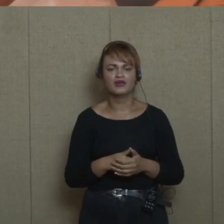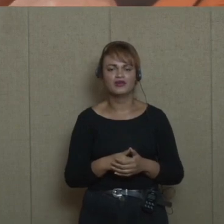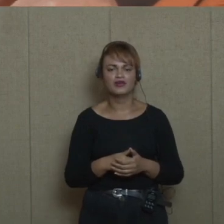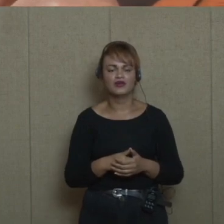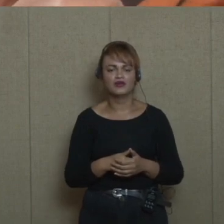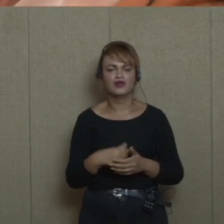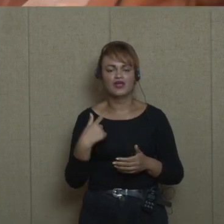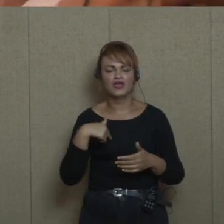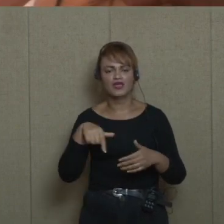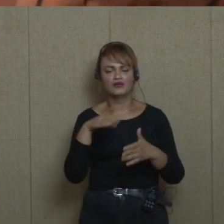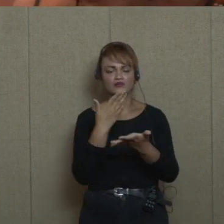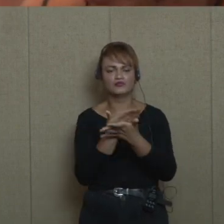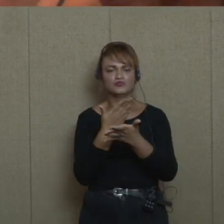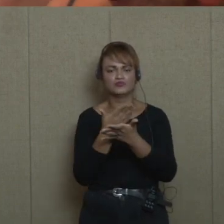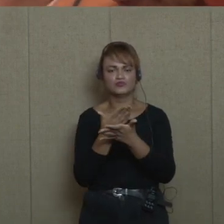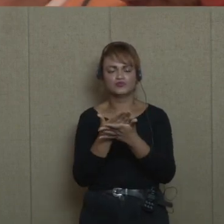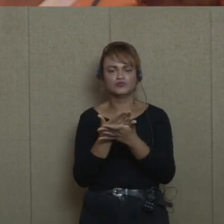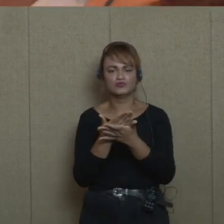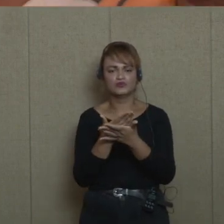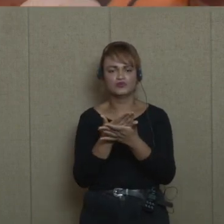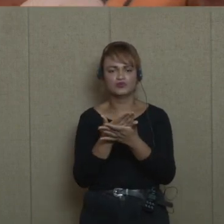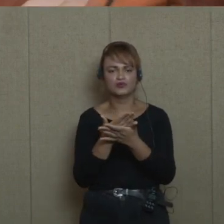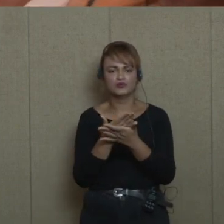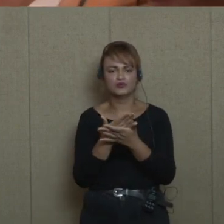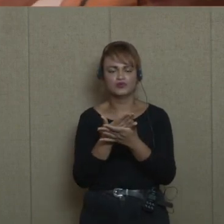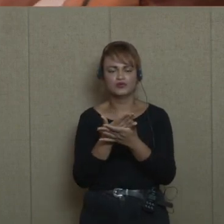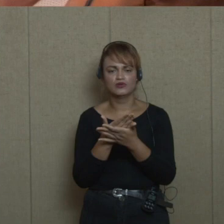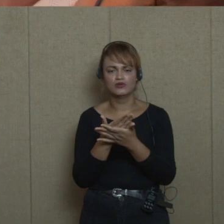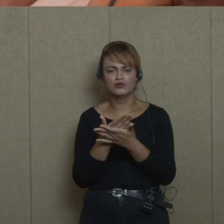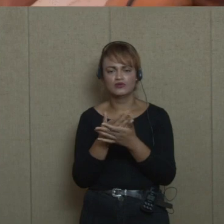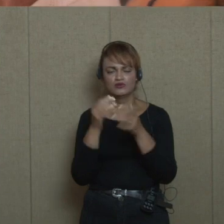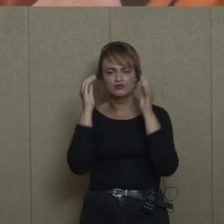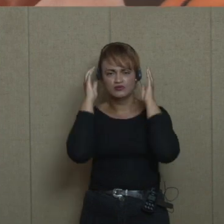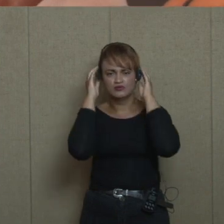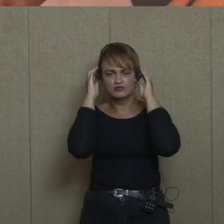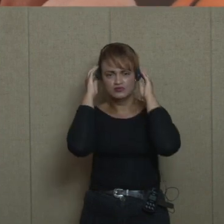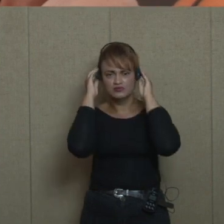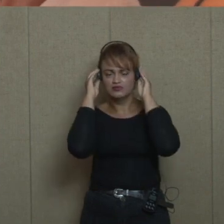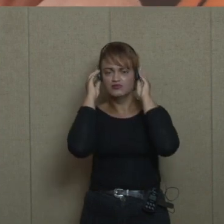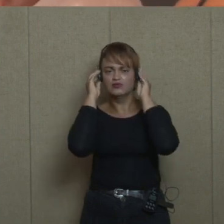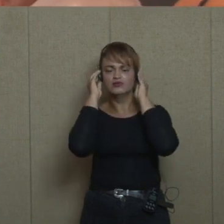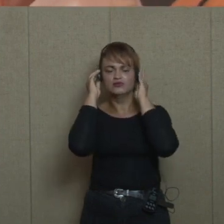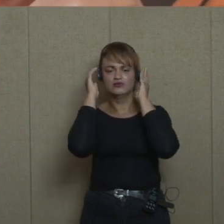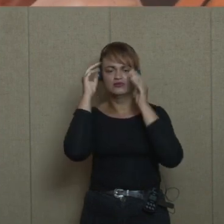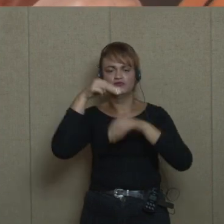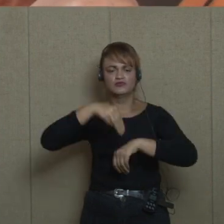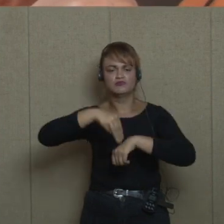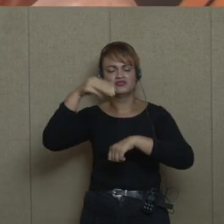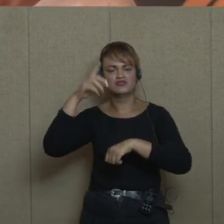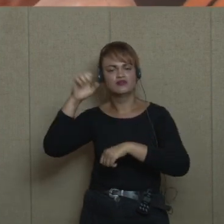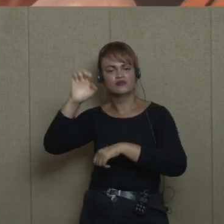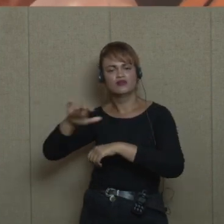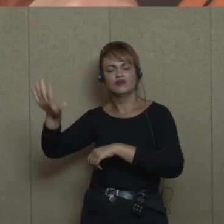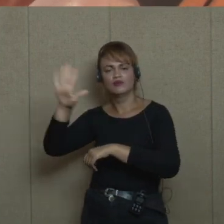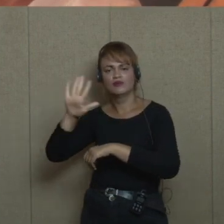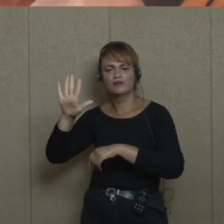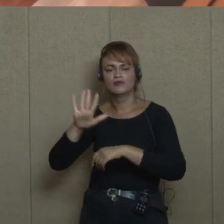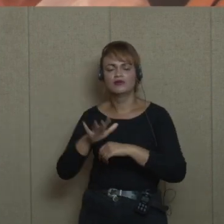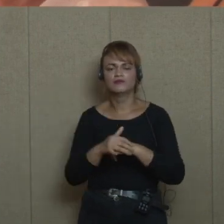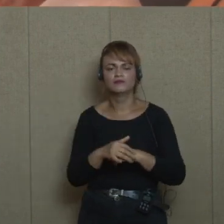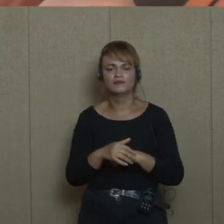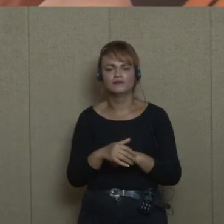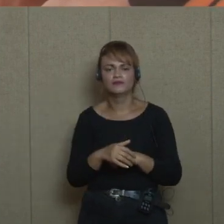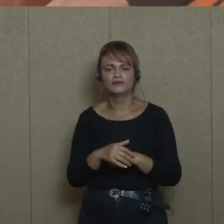studies in Europe. So estudos europeus, when you mentioned como mestrado about, na Europa. This commission would então, try to make a